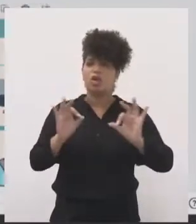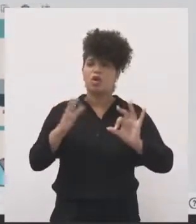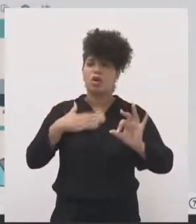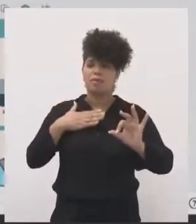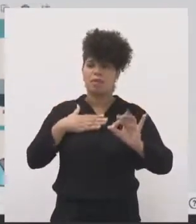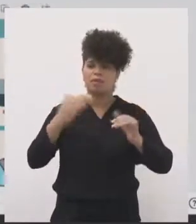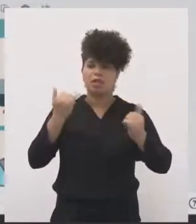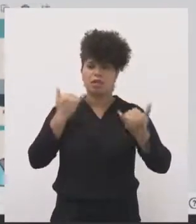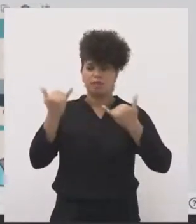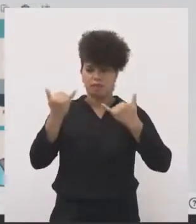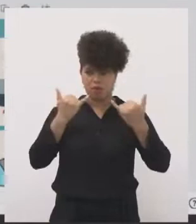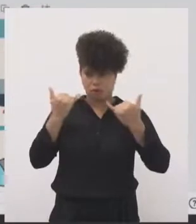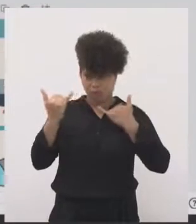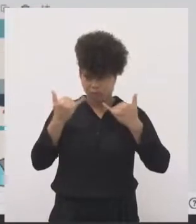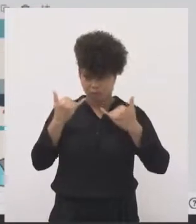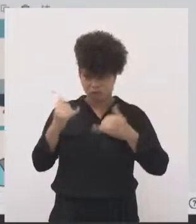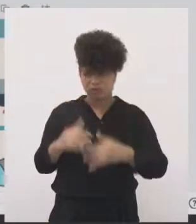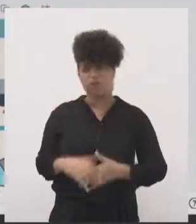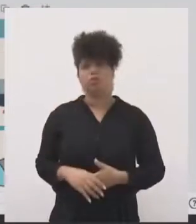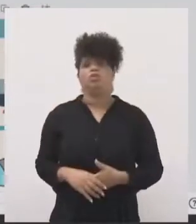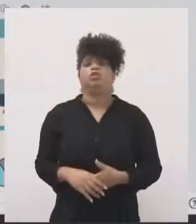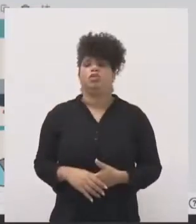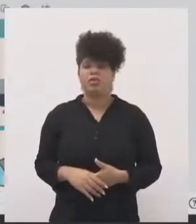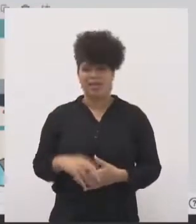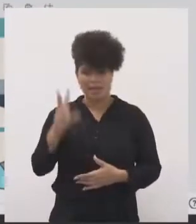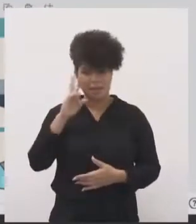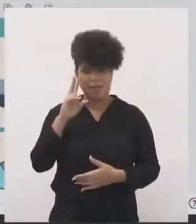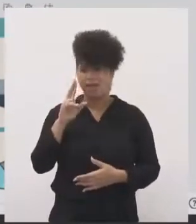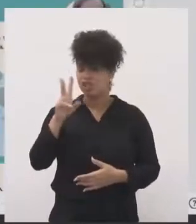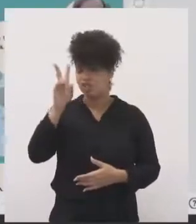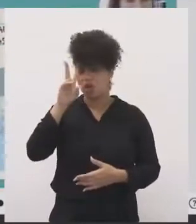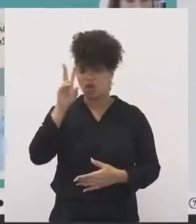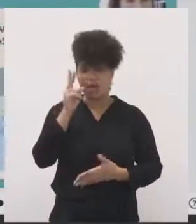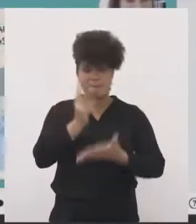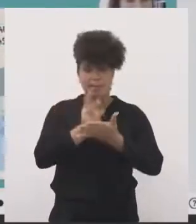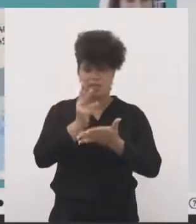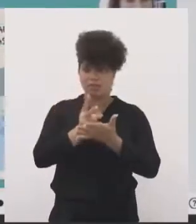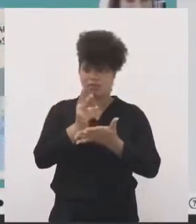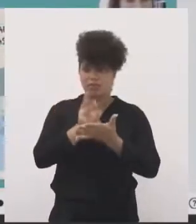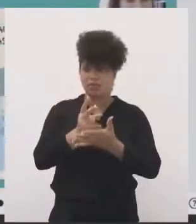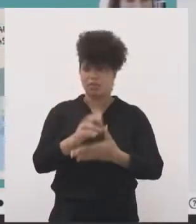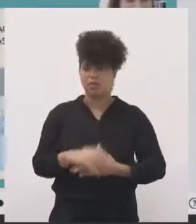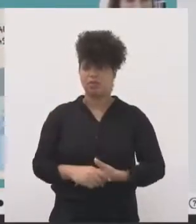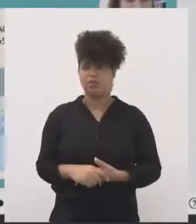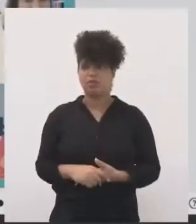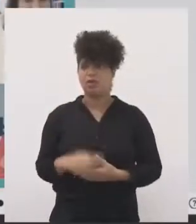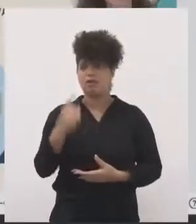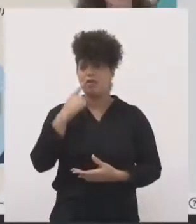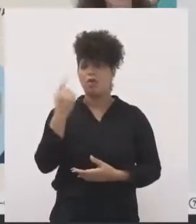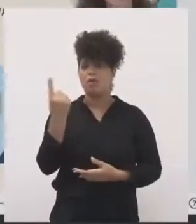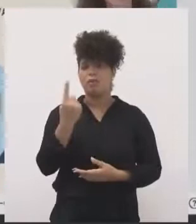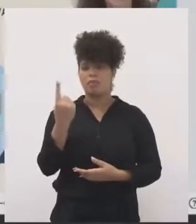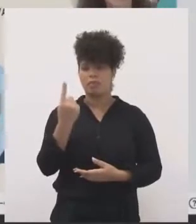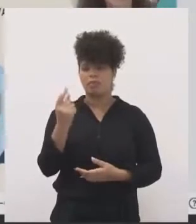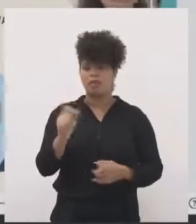do jeito que a gente estava fazendo na outra, tá? A historinha é a mesma. Ali no primeiro slide